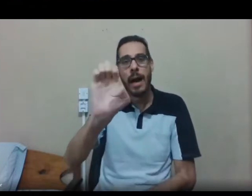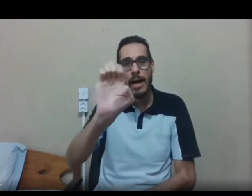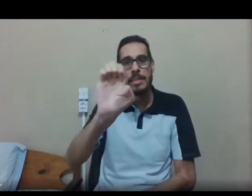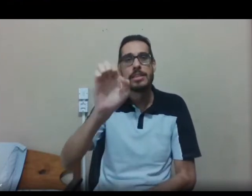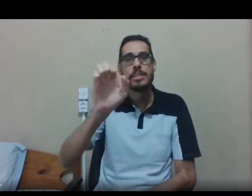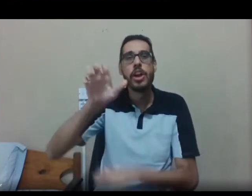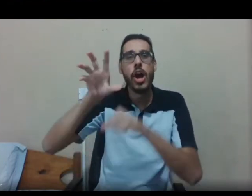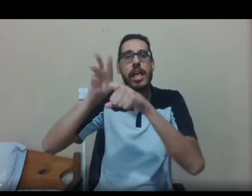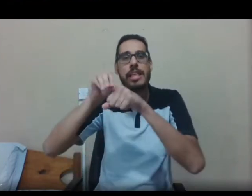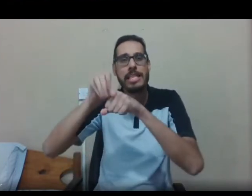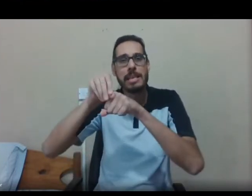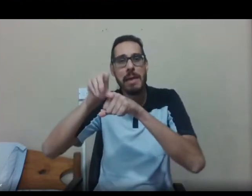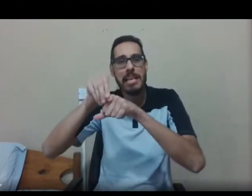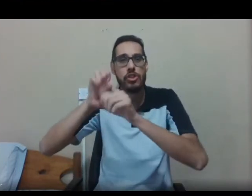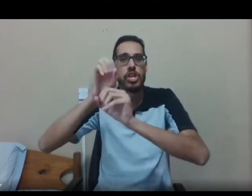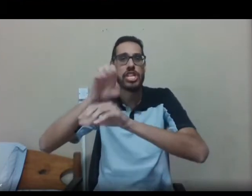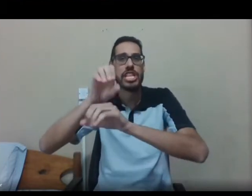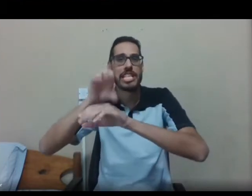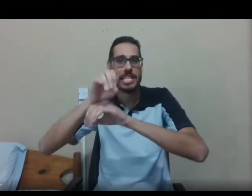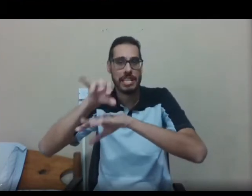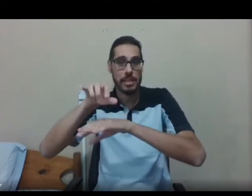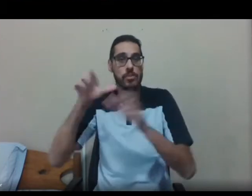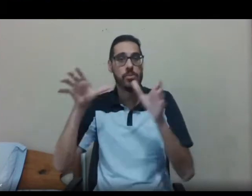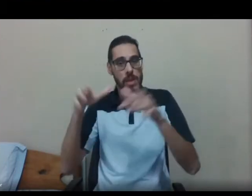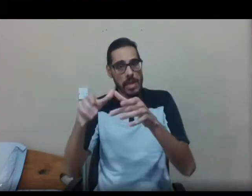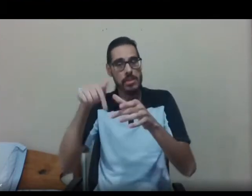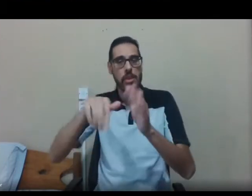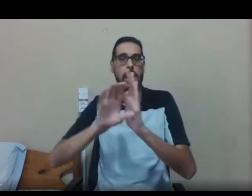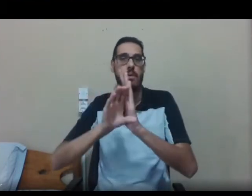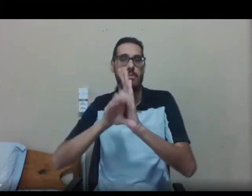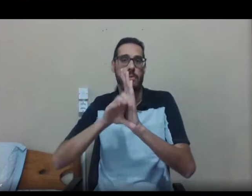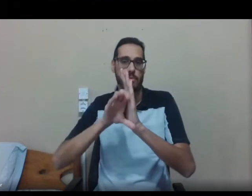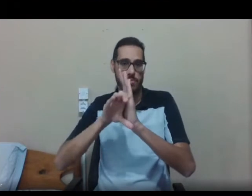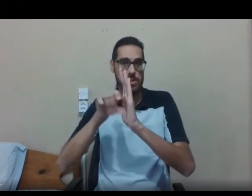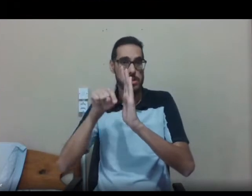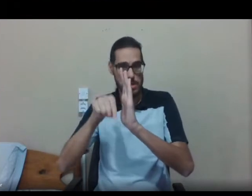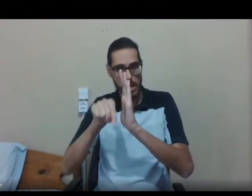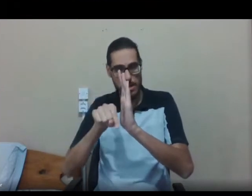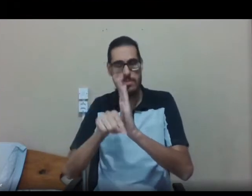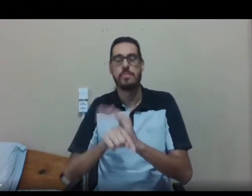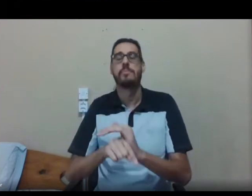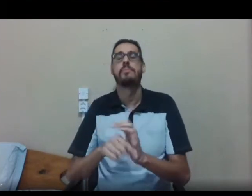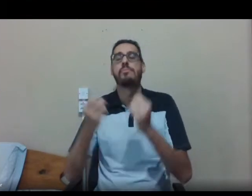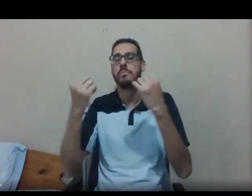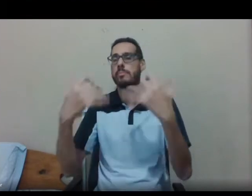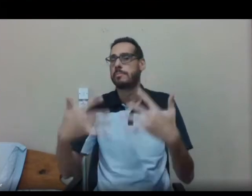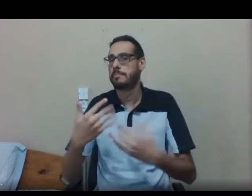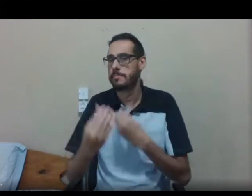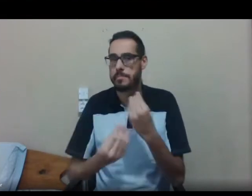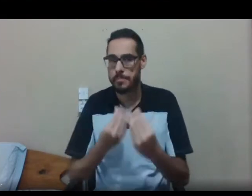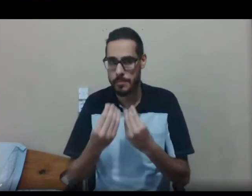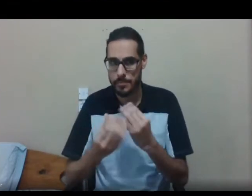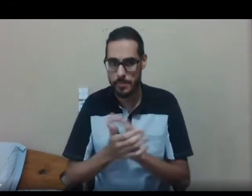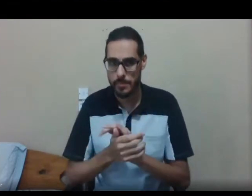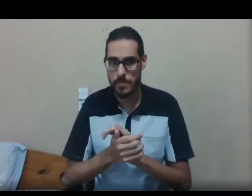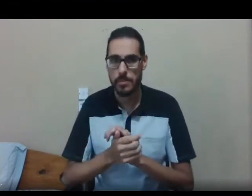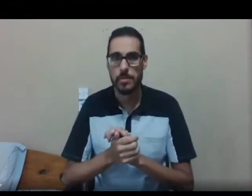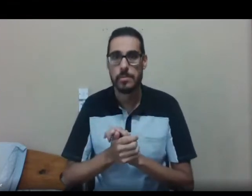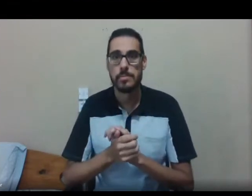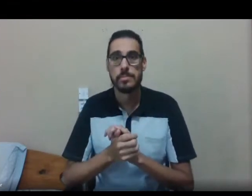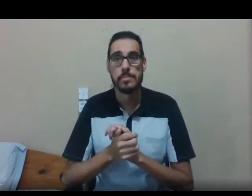ele tem a possibilidade de ampliar, não é? Então, conhecer somente o domínio do conhecimento específico, ele